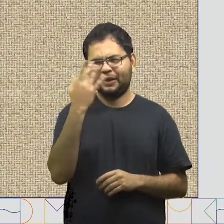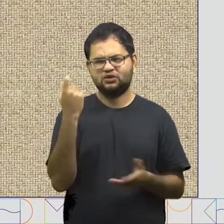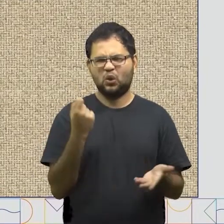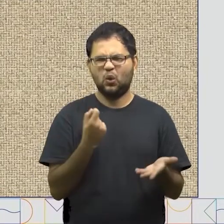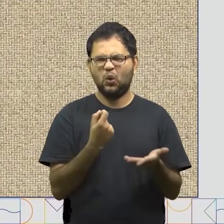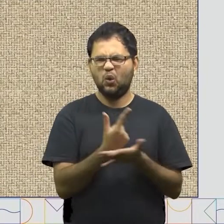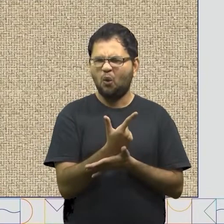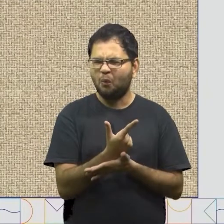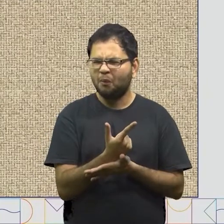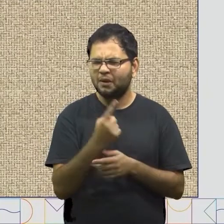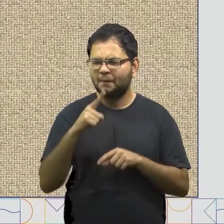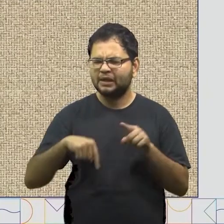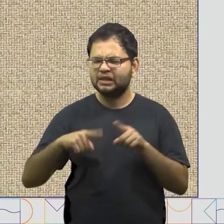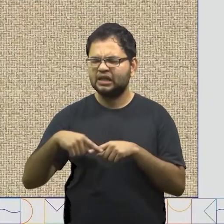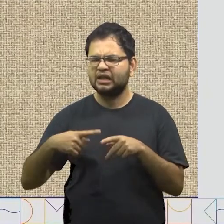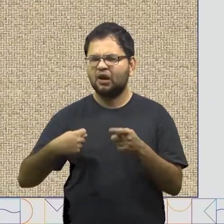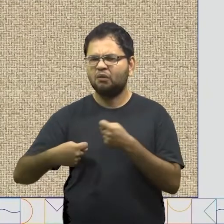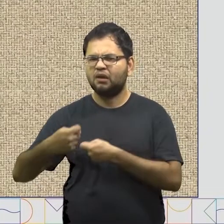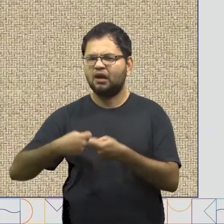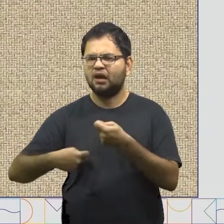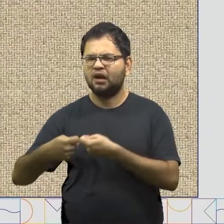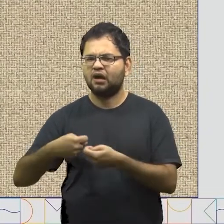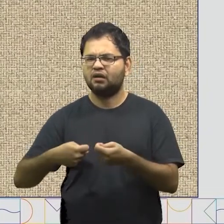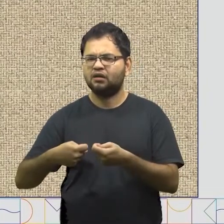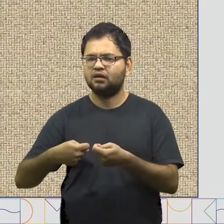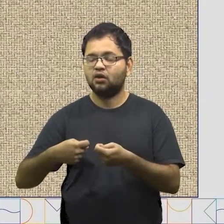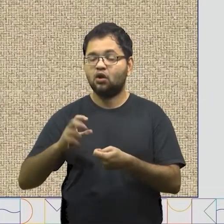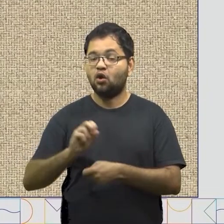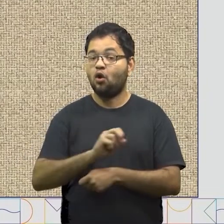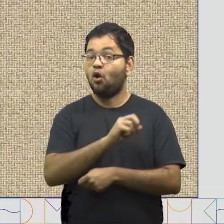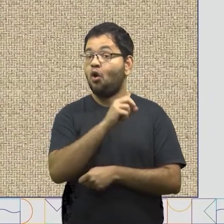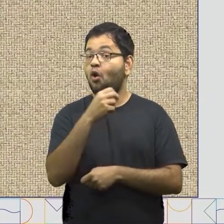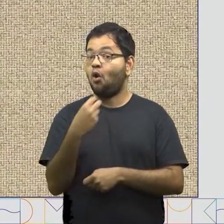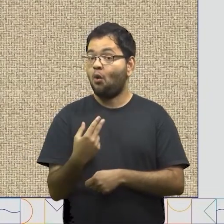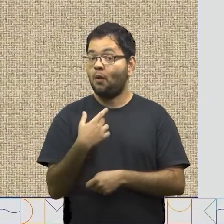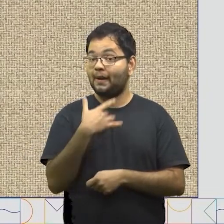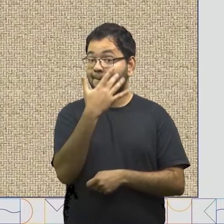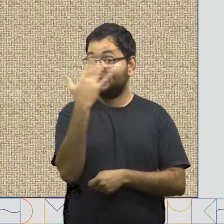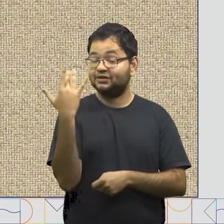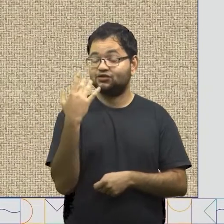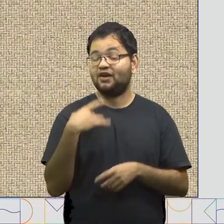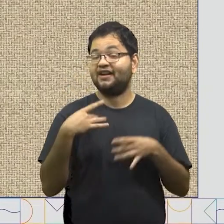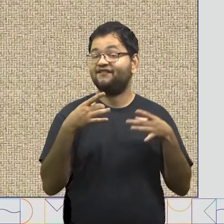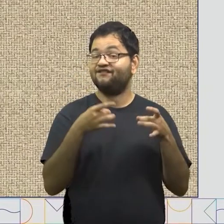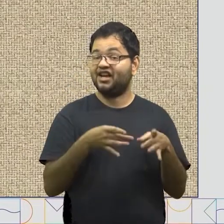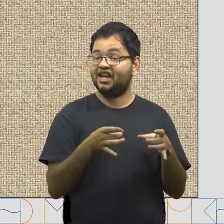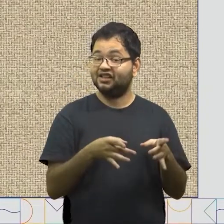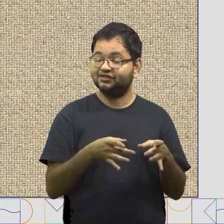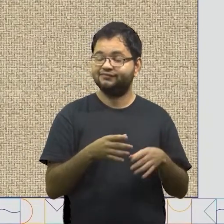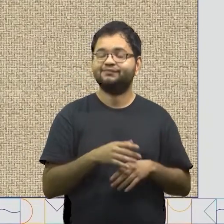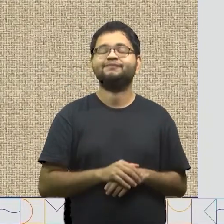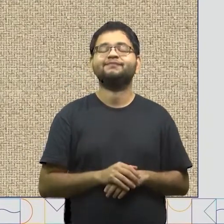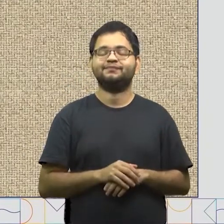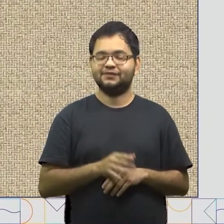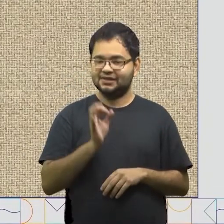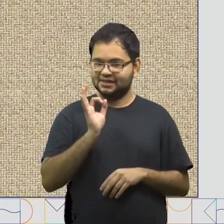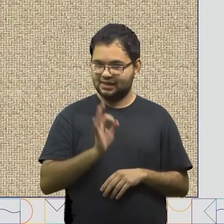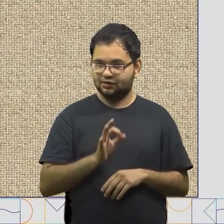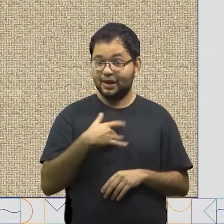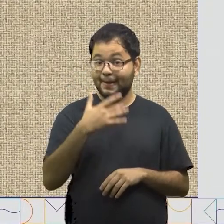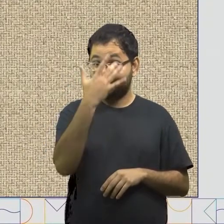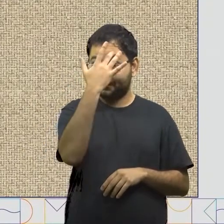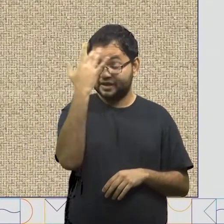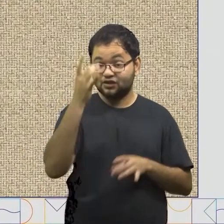mercadorias Os compradores ou eram os Mercadores É isso mesmo